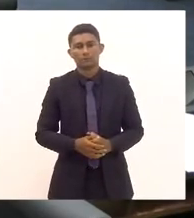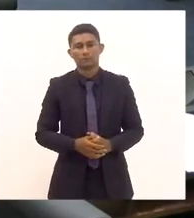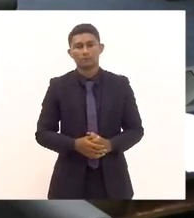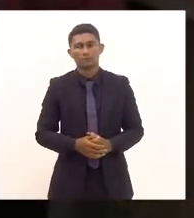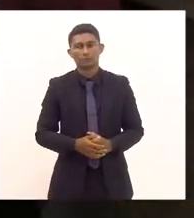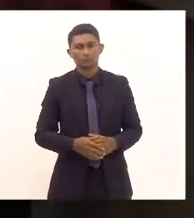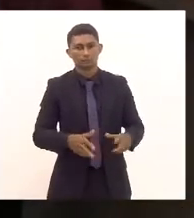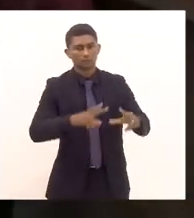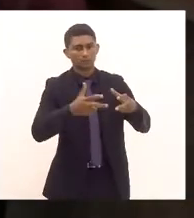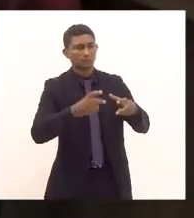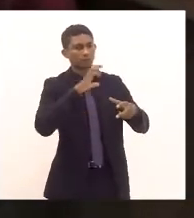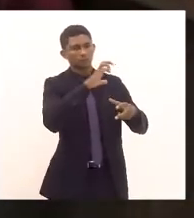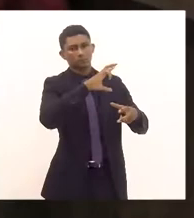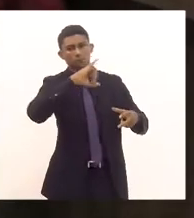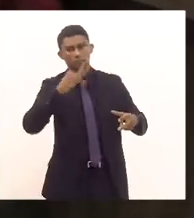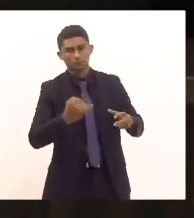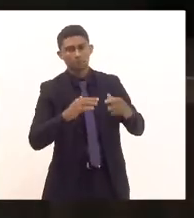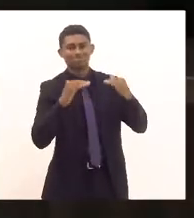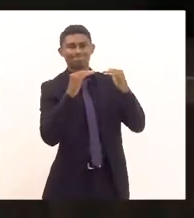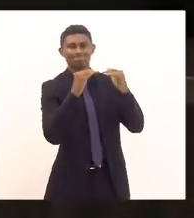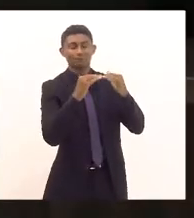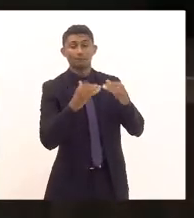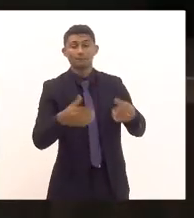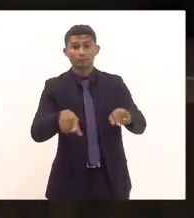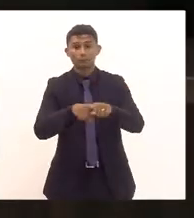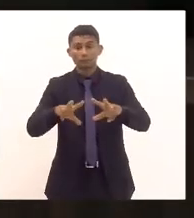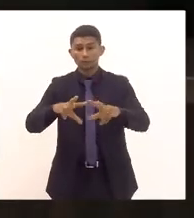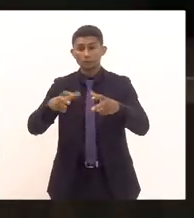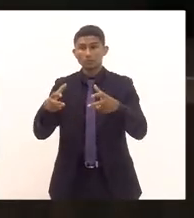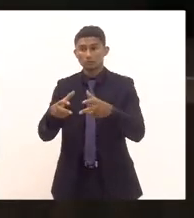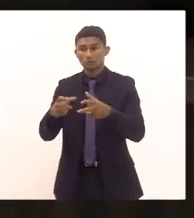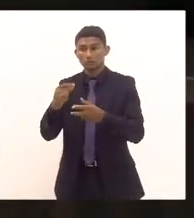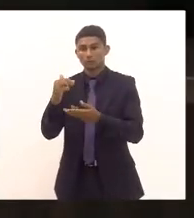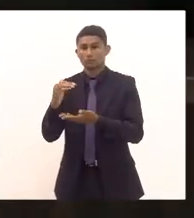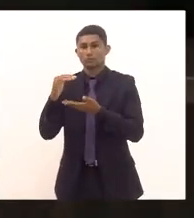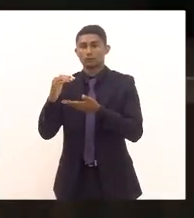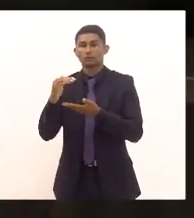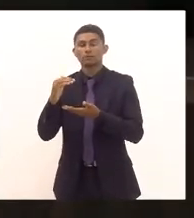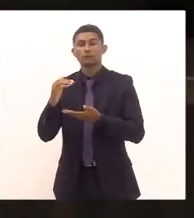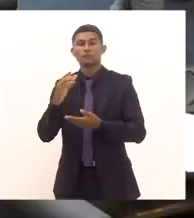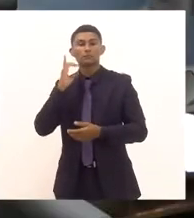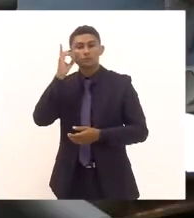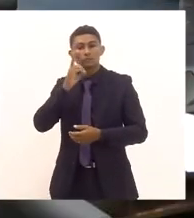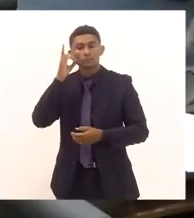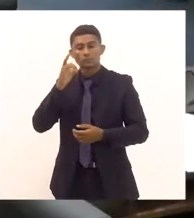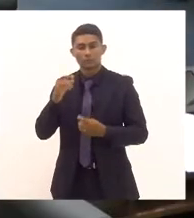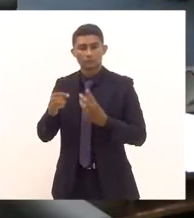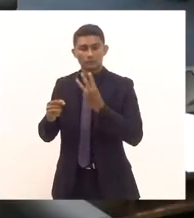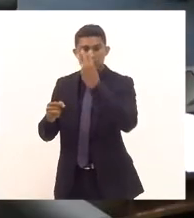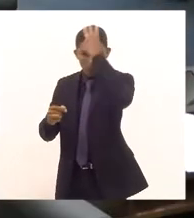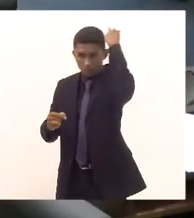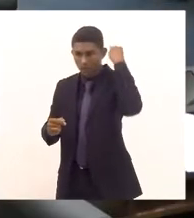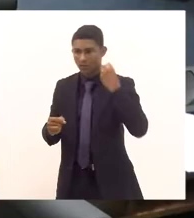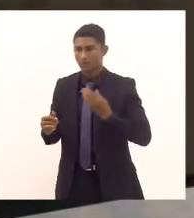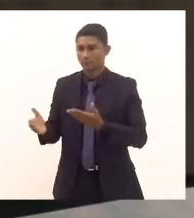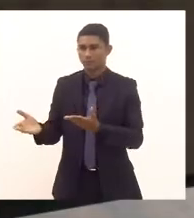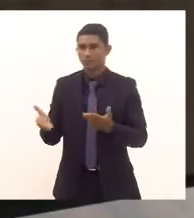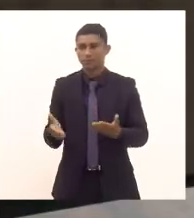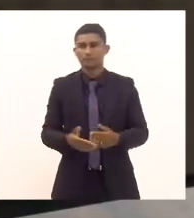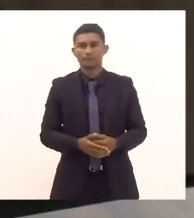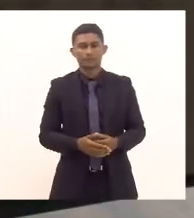acompanha ccj presente ela comissão de orçamento que tava mas Pacheco quem